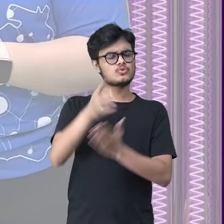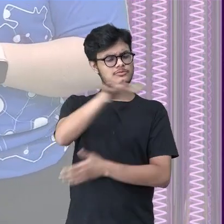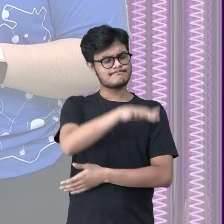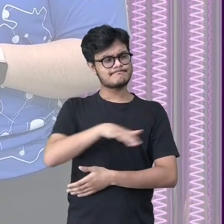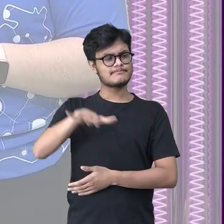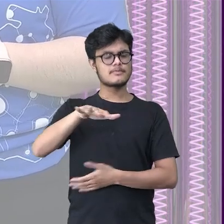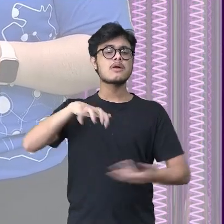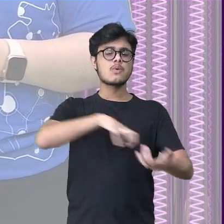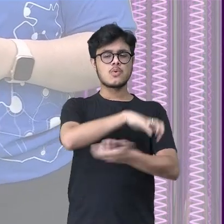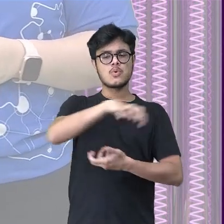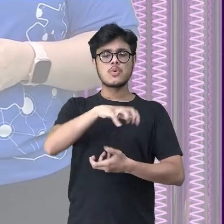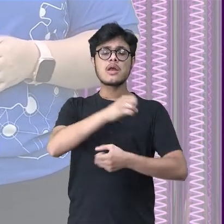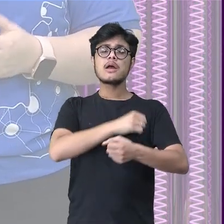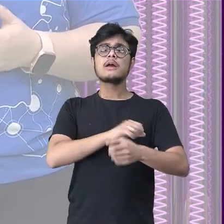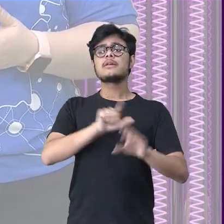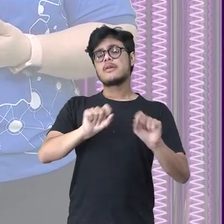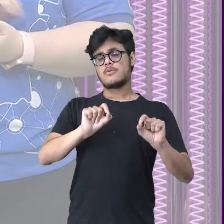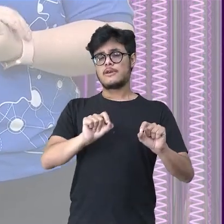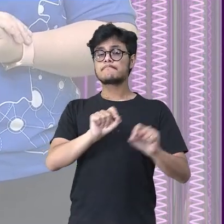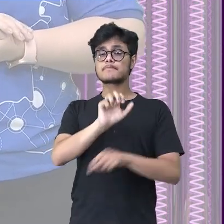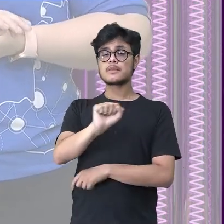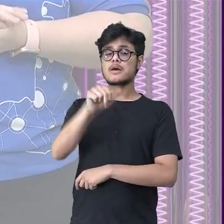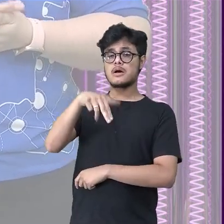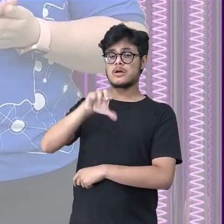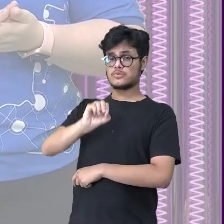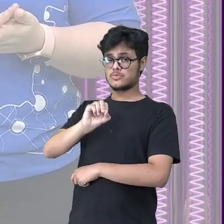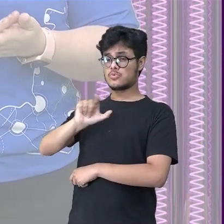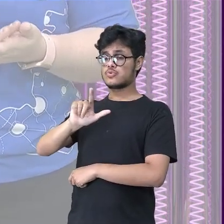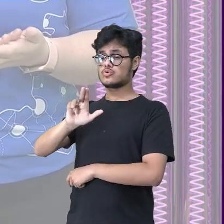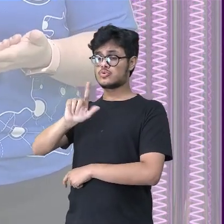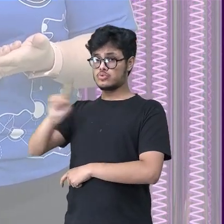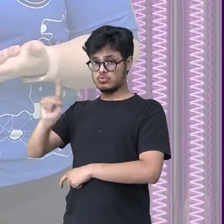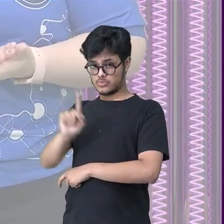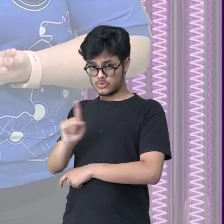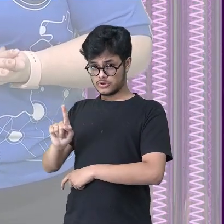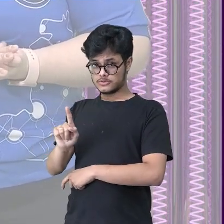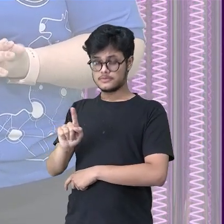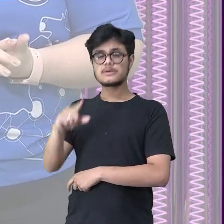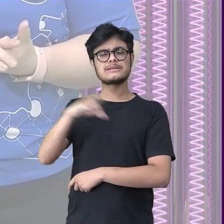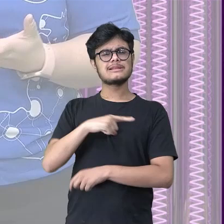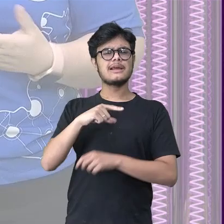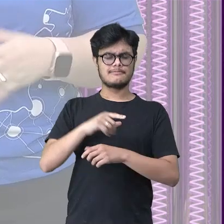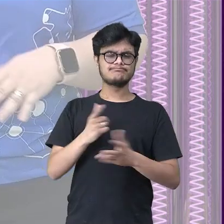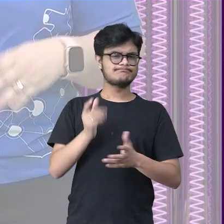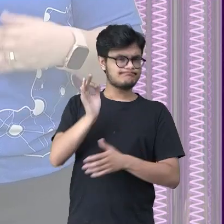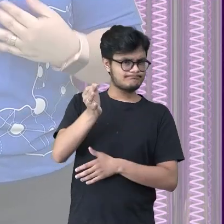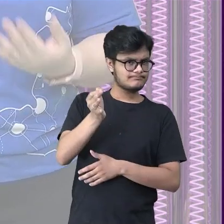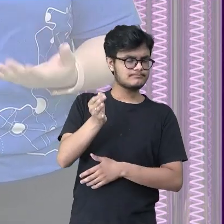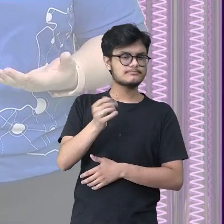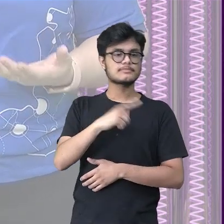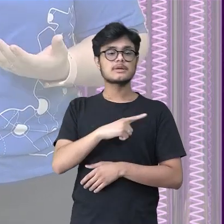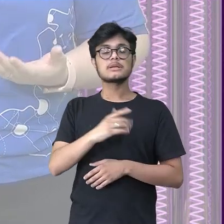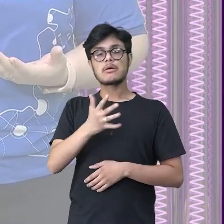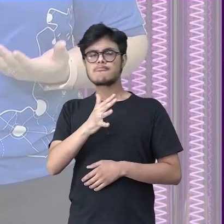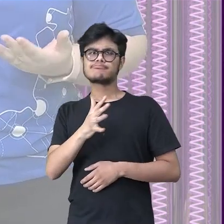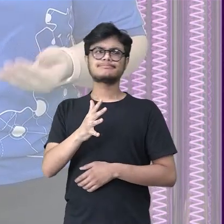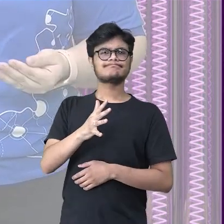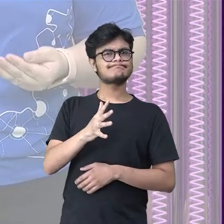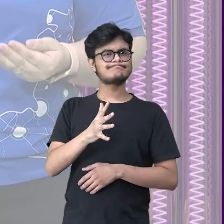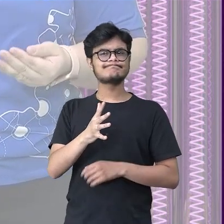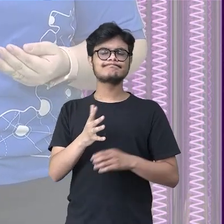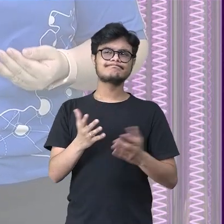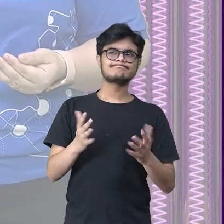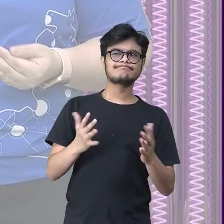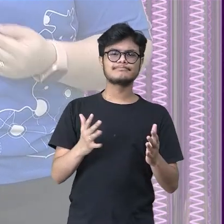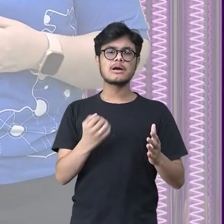é ano-luz. Olha só, nós temos também essa medida ano-luz, e essa medida ela